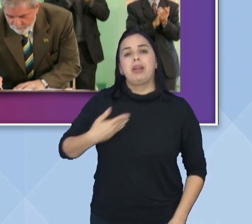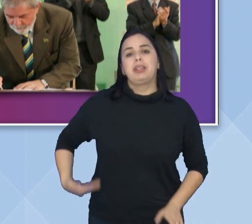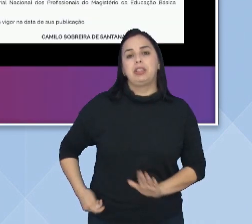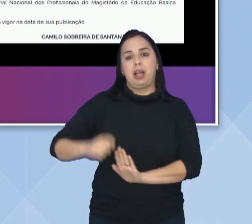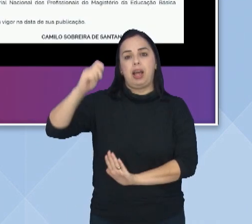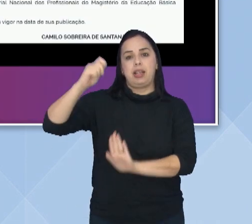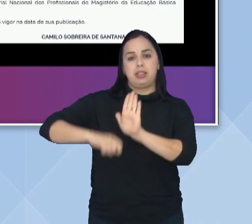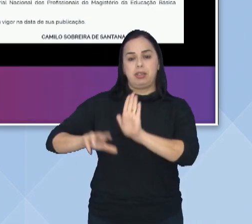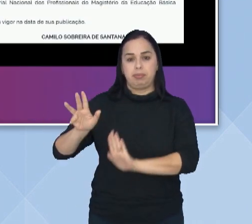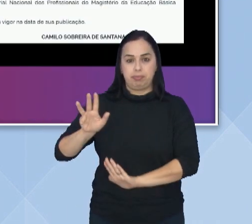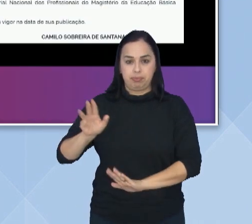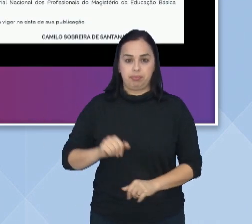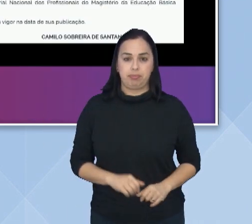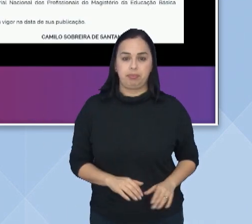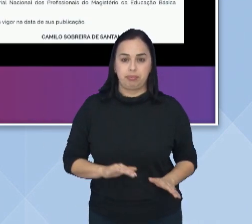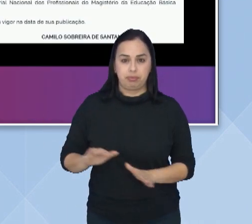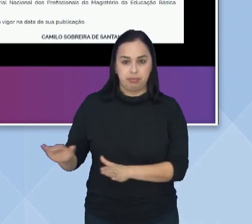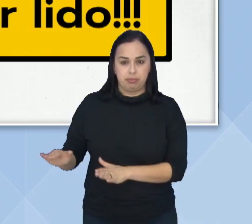favor,